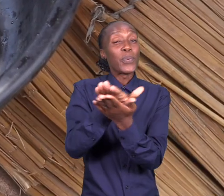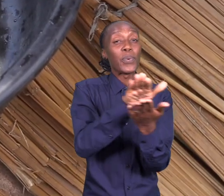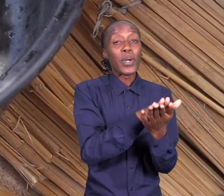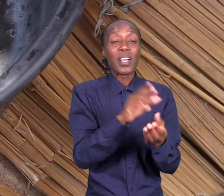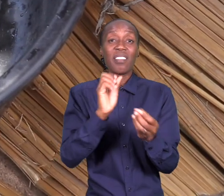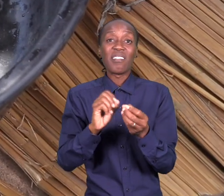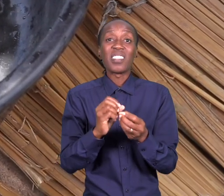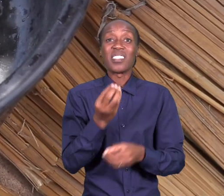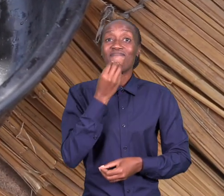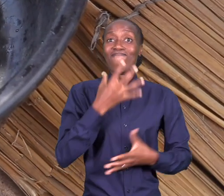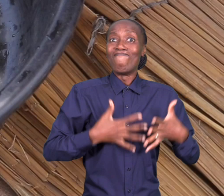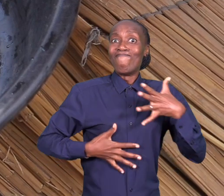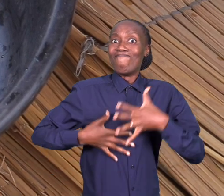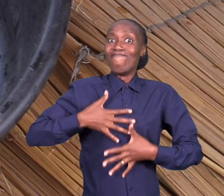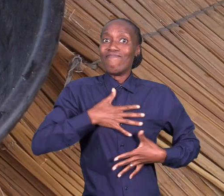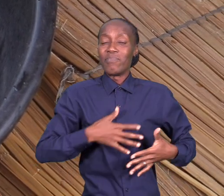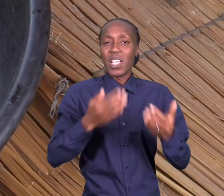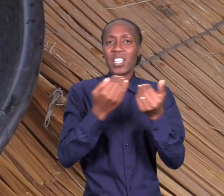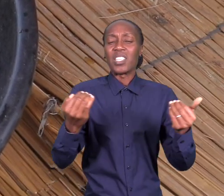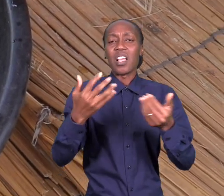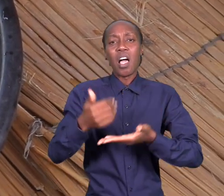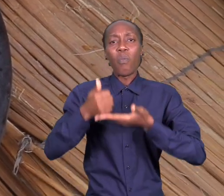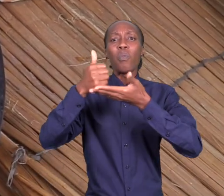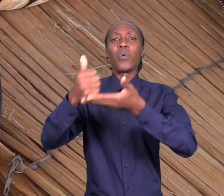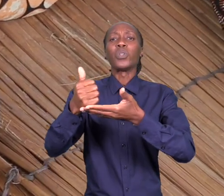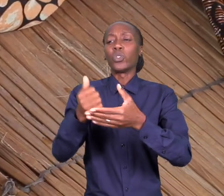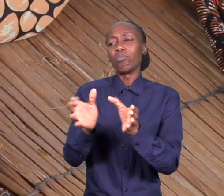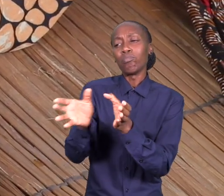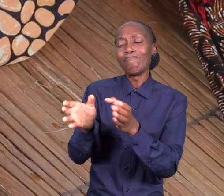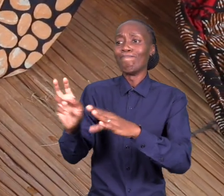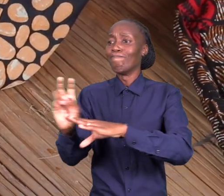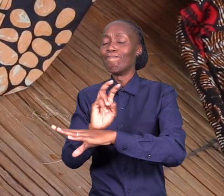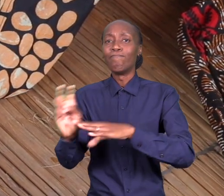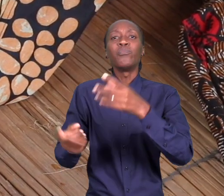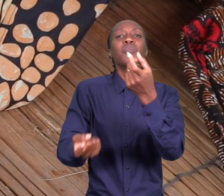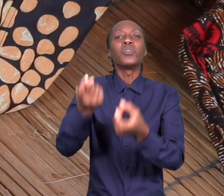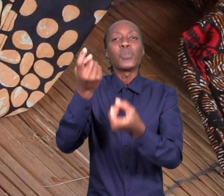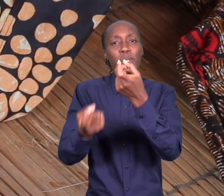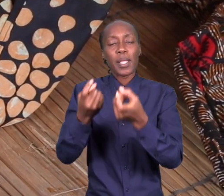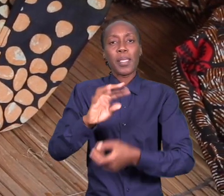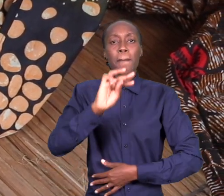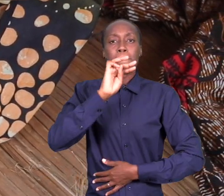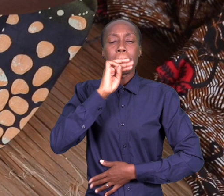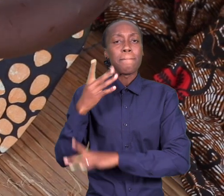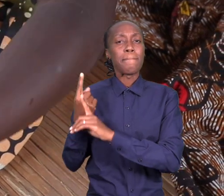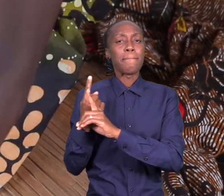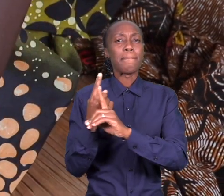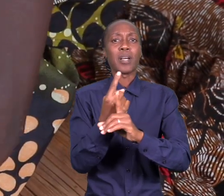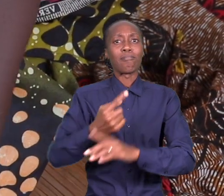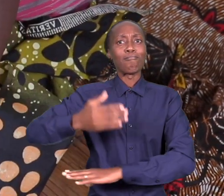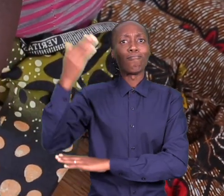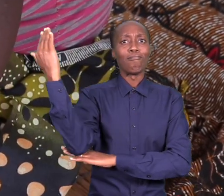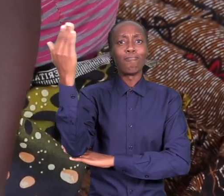de nutrição na comunidade, as crianças beneficiam de triagem nutricional e controle do peso. As